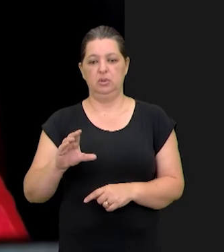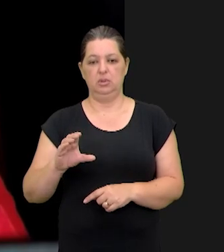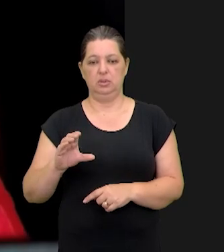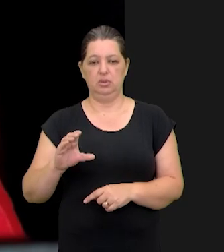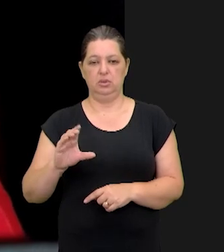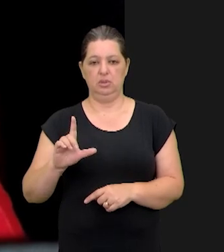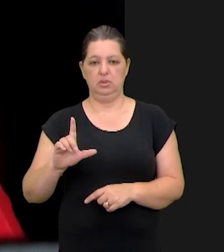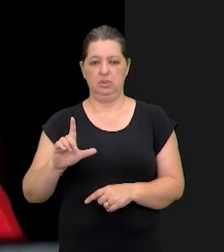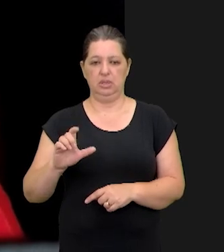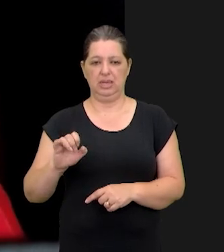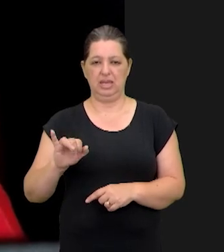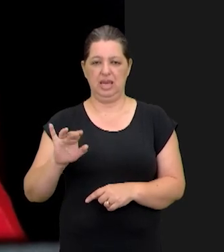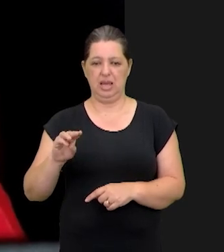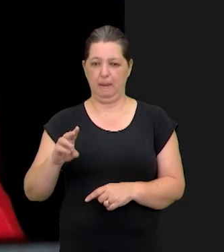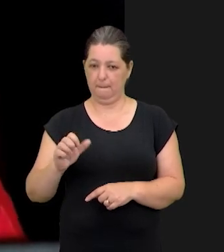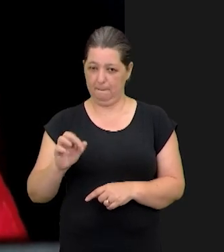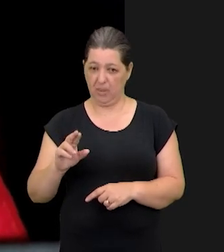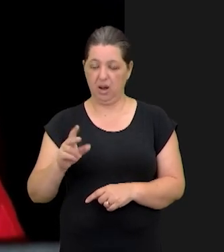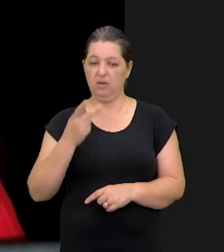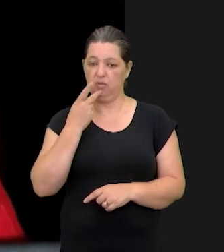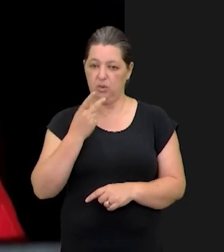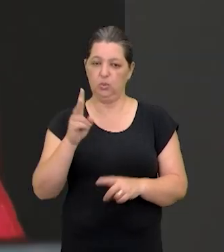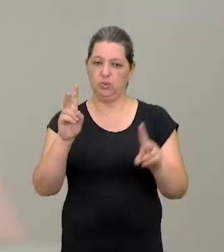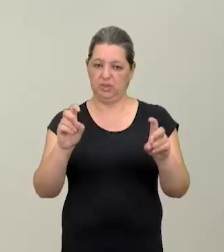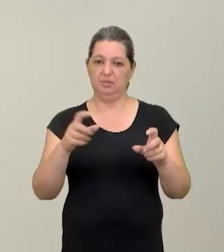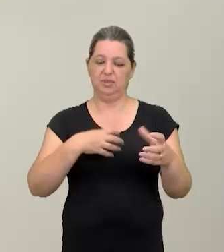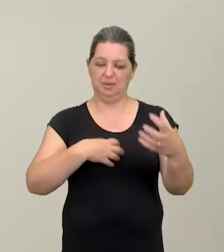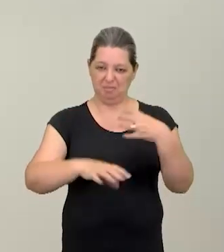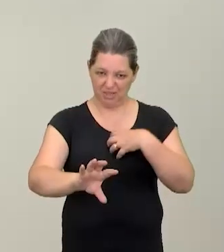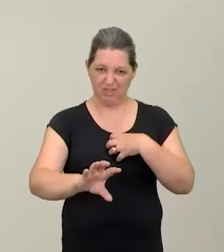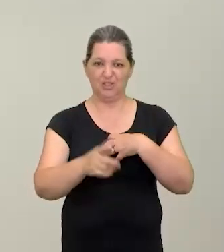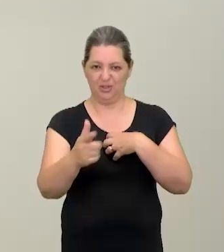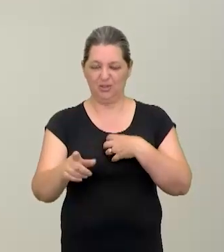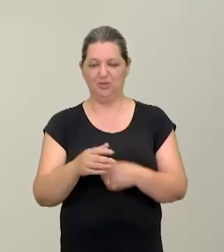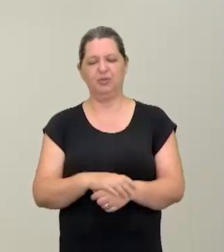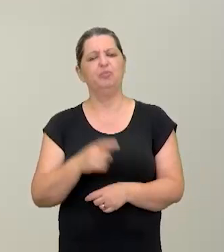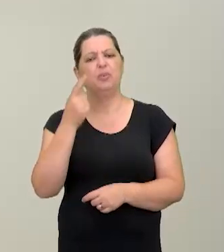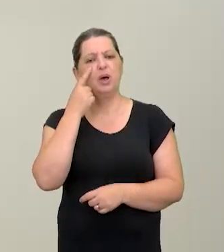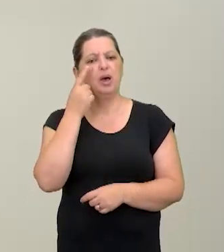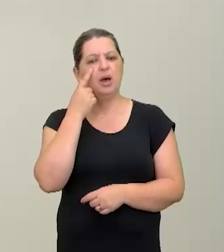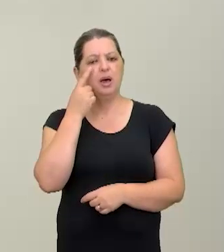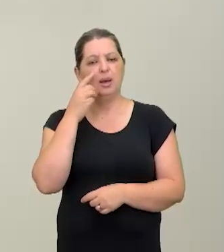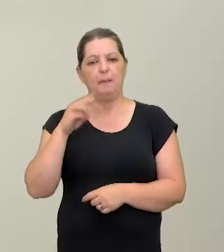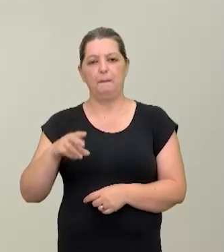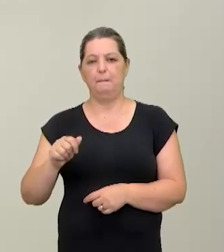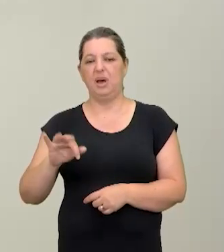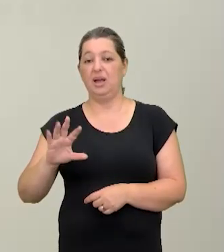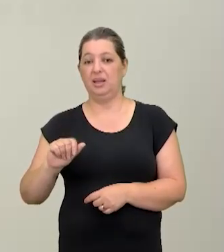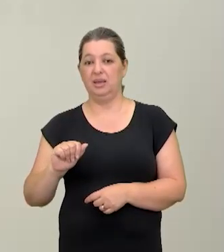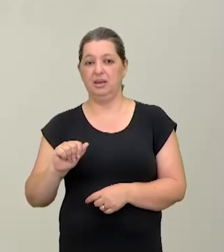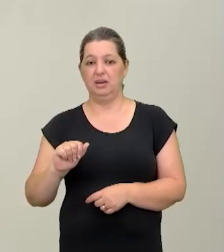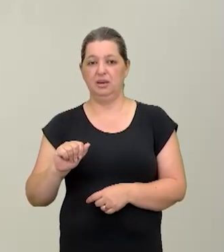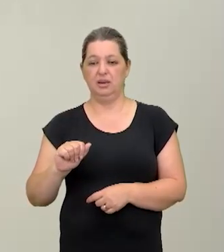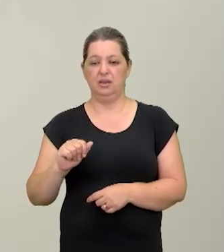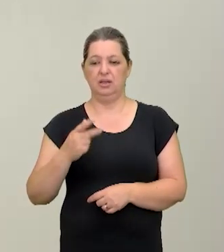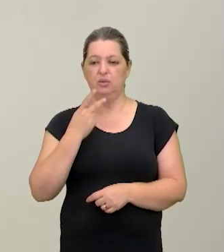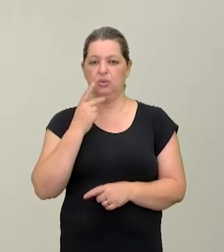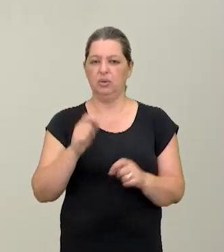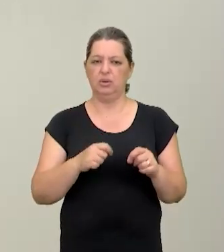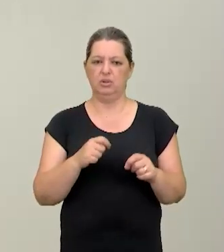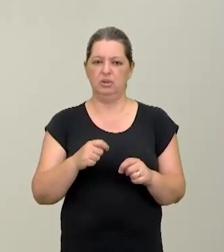a empatia. Olha o que a Pro Maria Tereza falou. O pessoal está